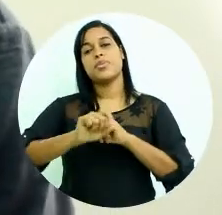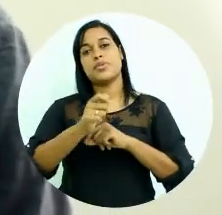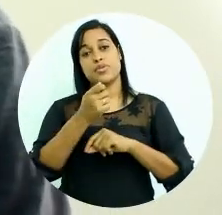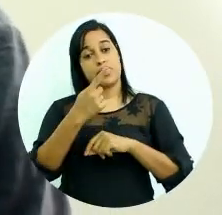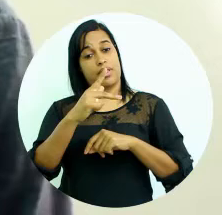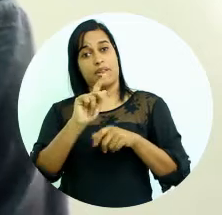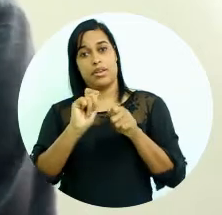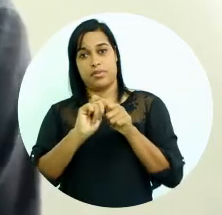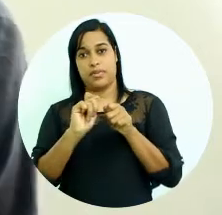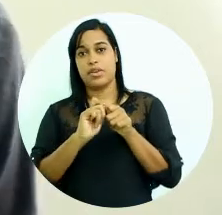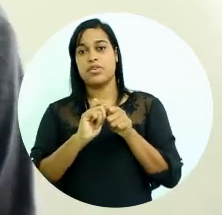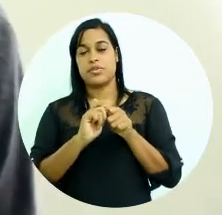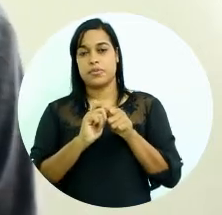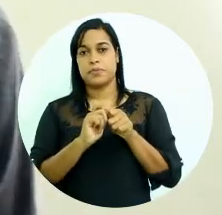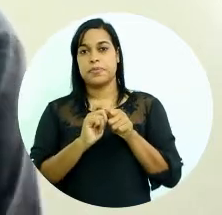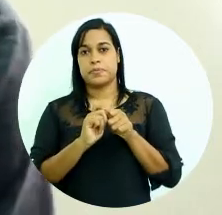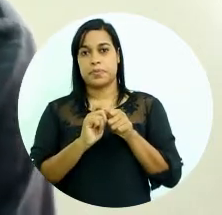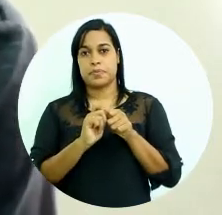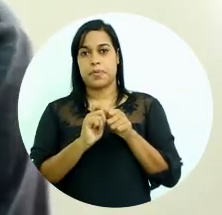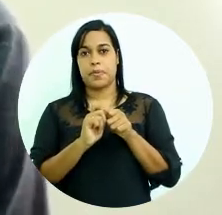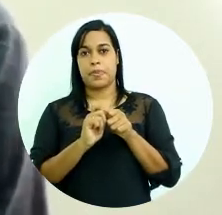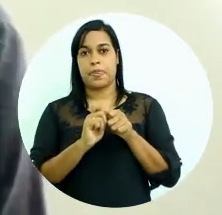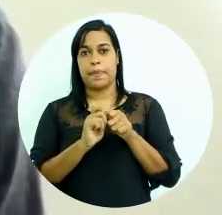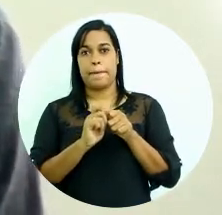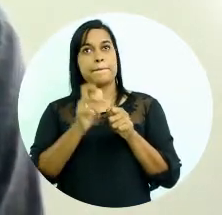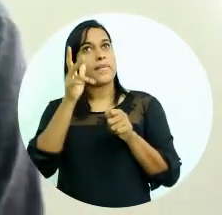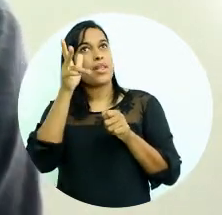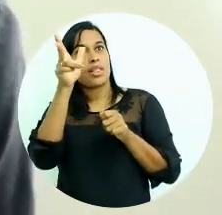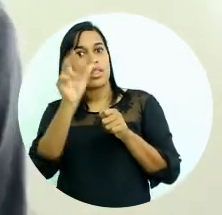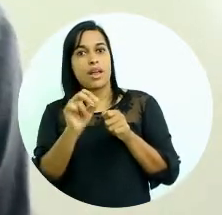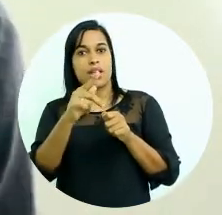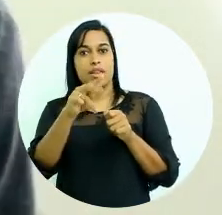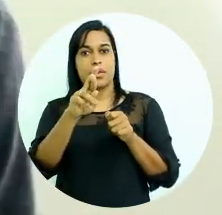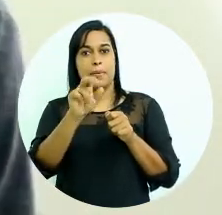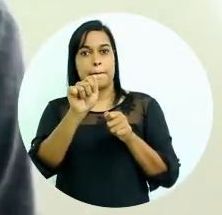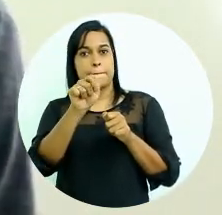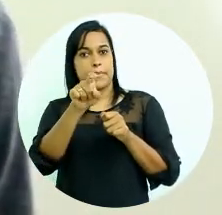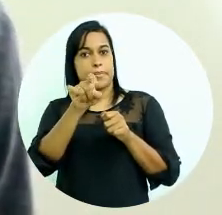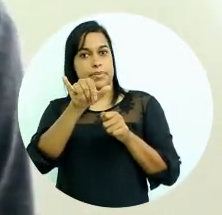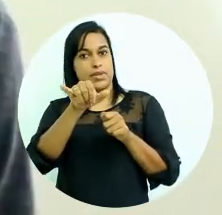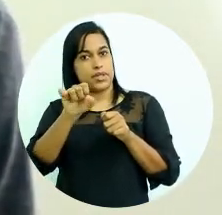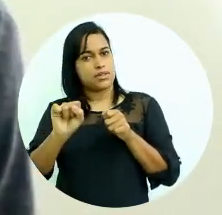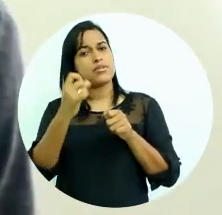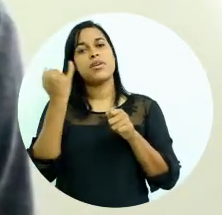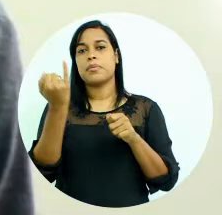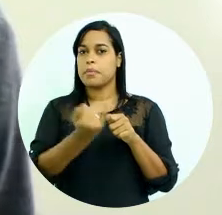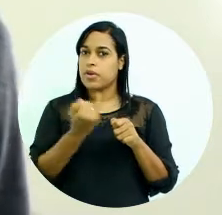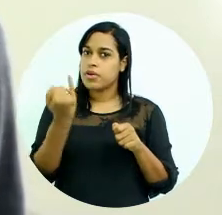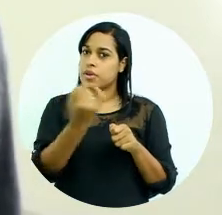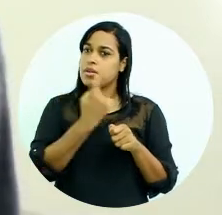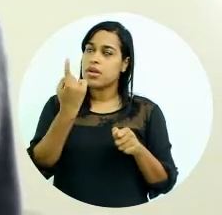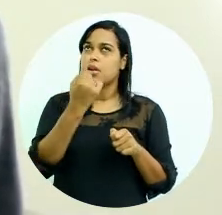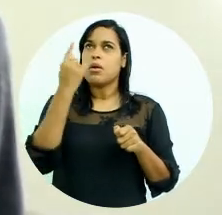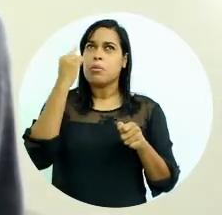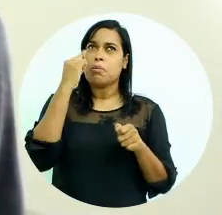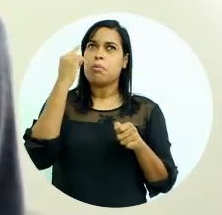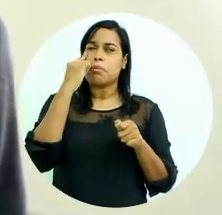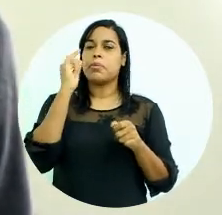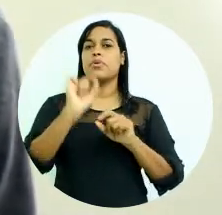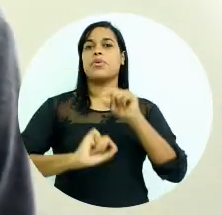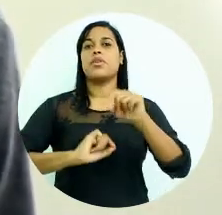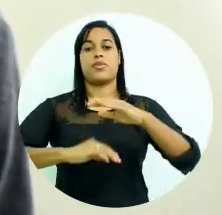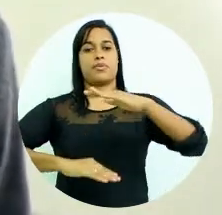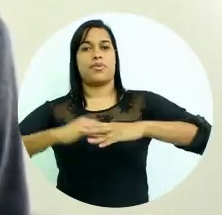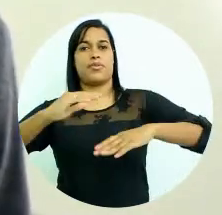ele fez. Então, retomando a ideia de praxis, é importante que a gente tenha consciência da nossa